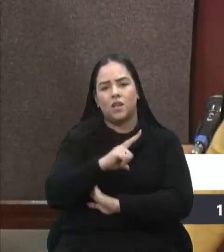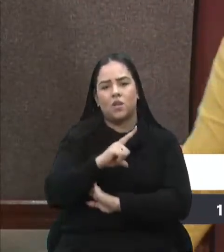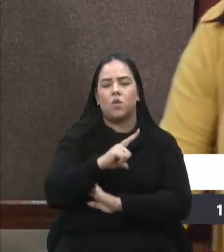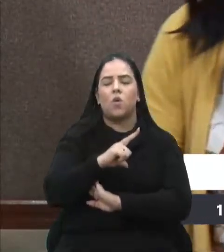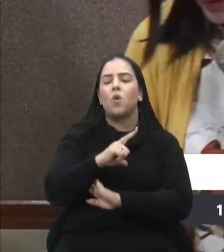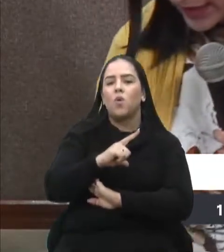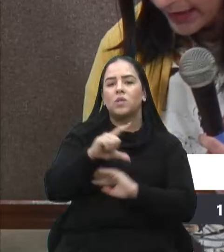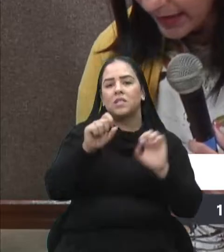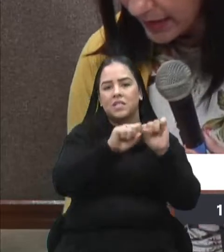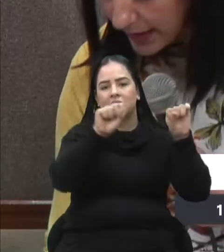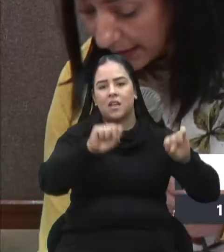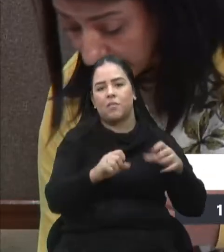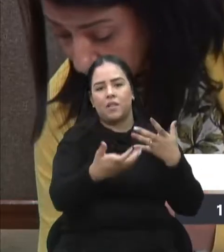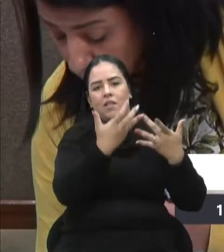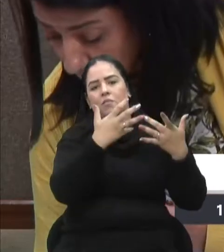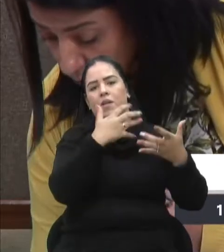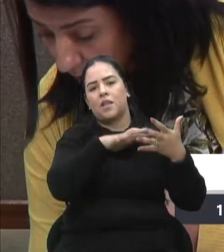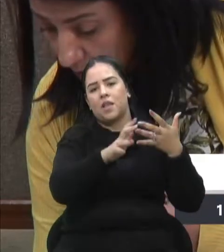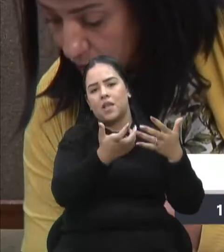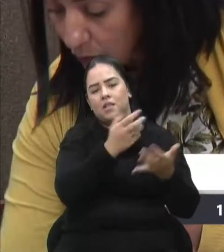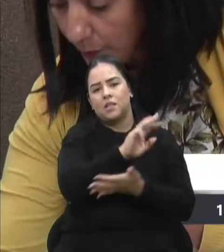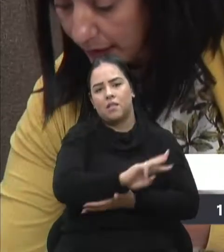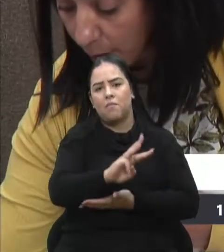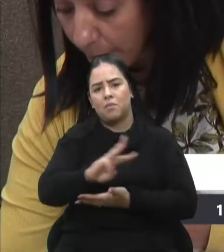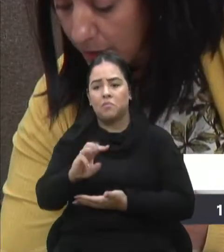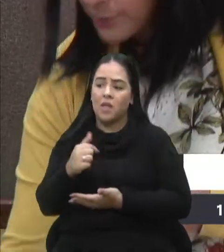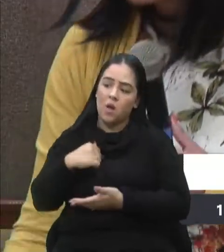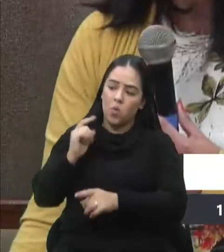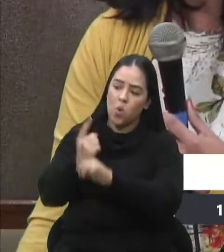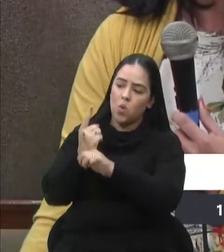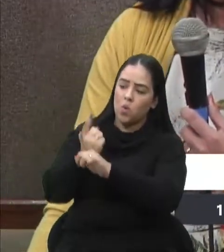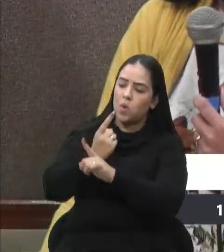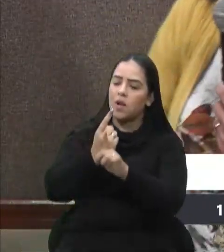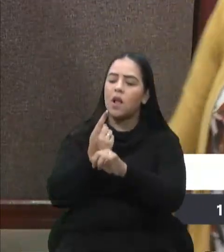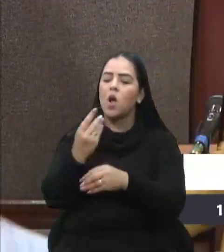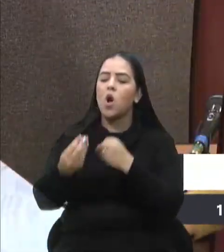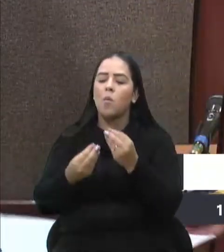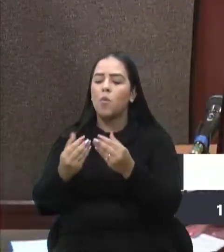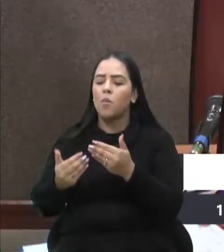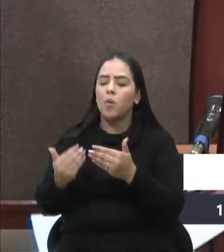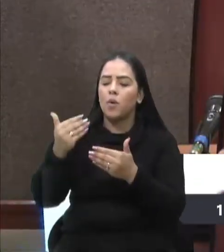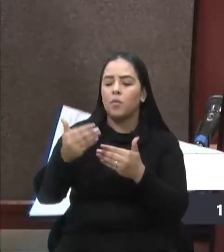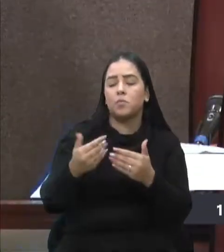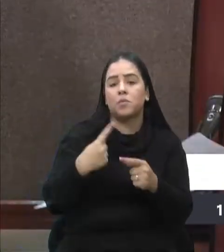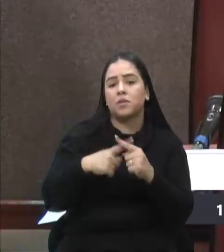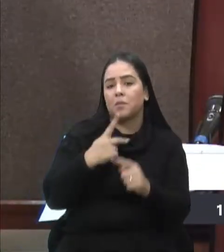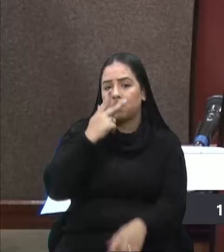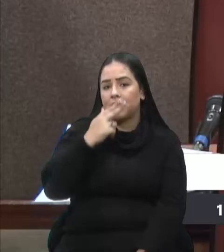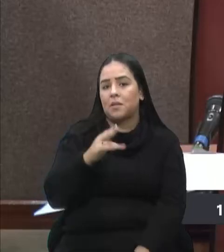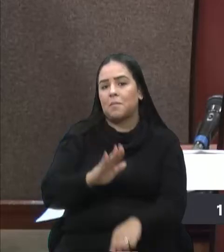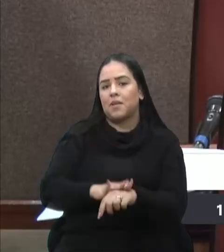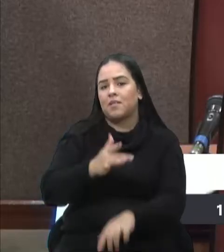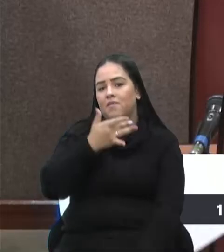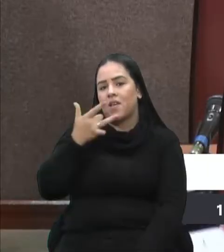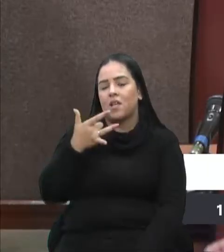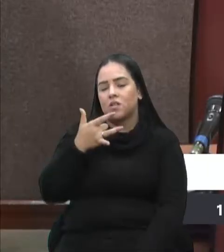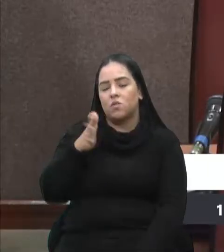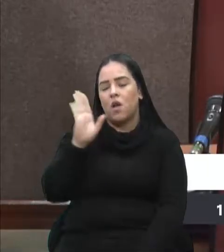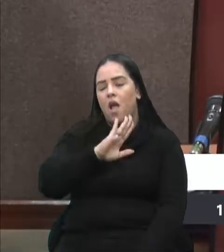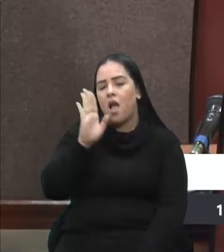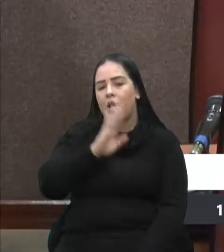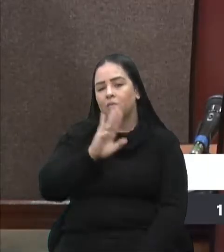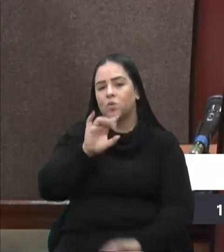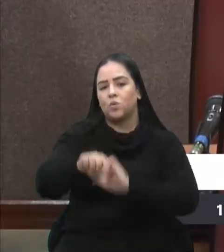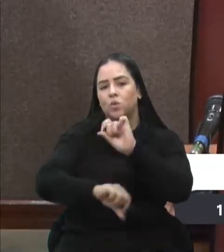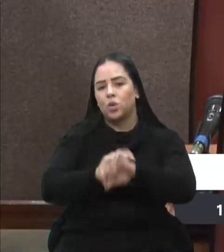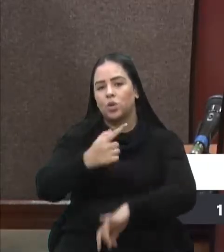olha, secretária, eu encontrei aqui isso, como é que é o próximo passo? Me parece que agilizaria muito mais do